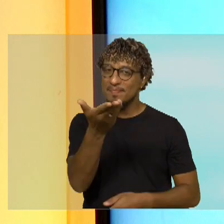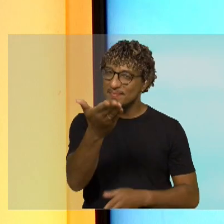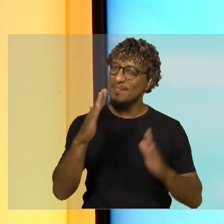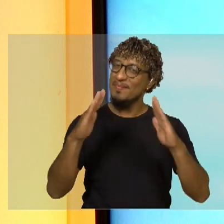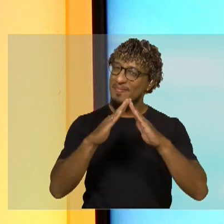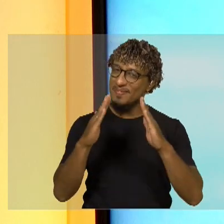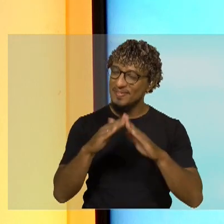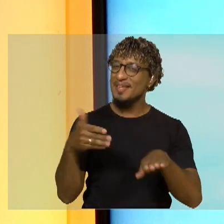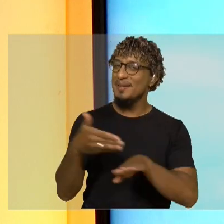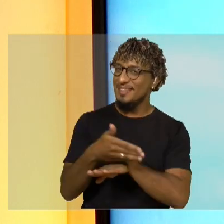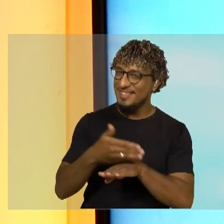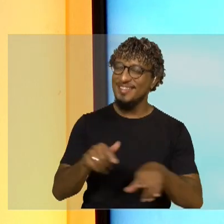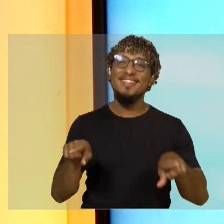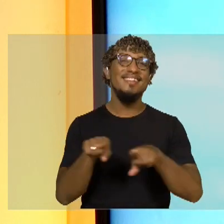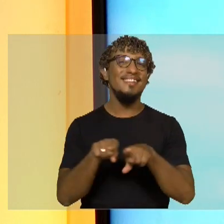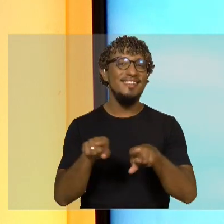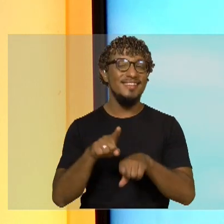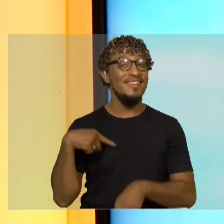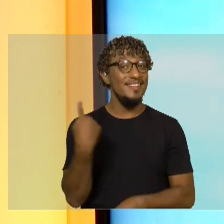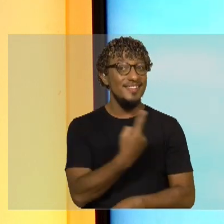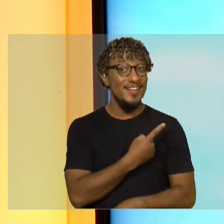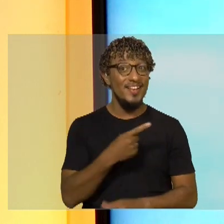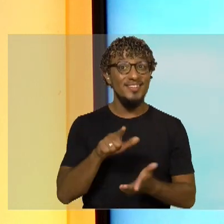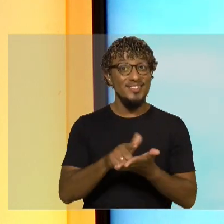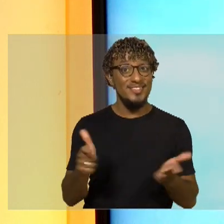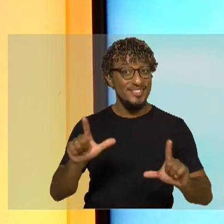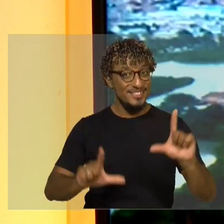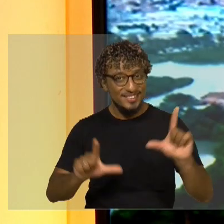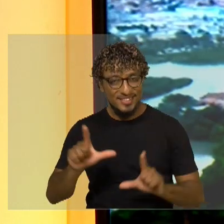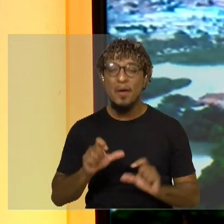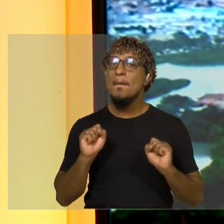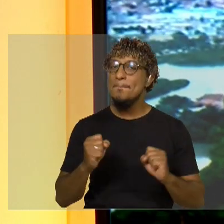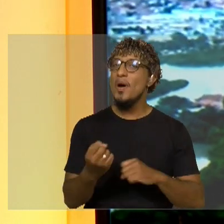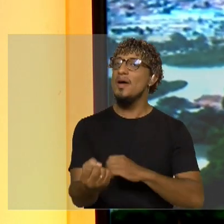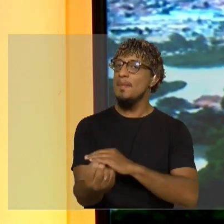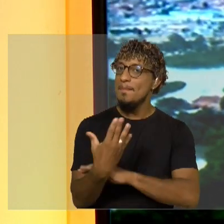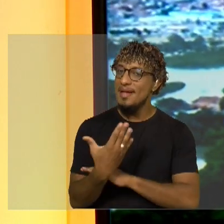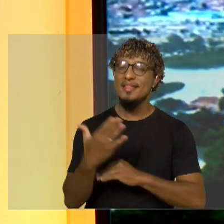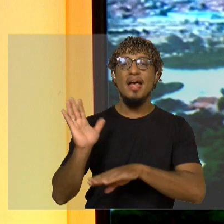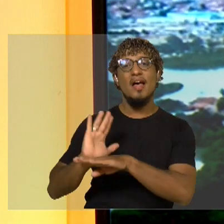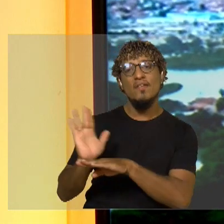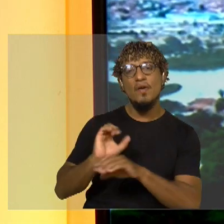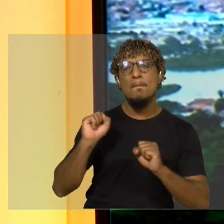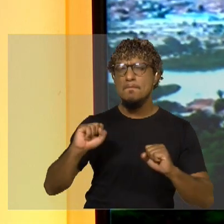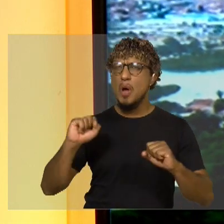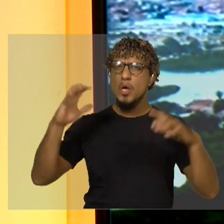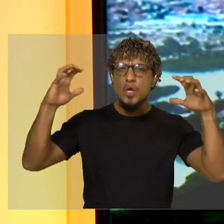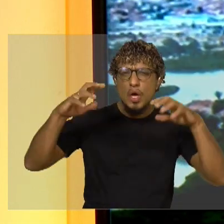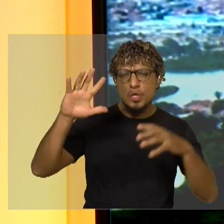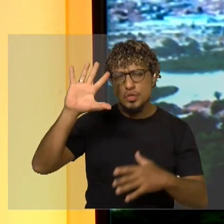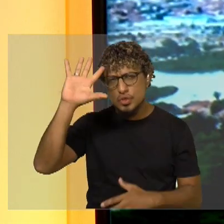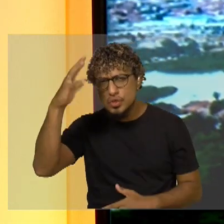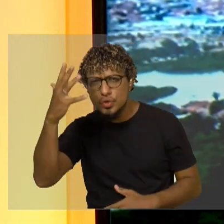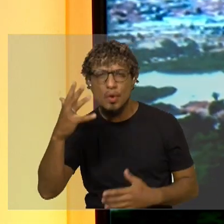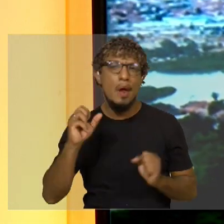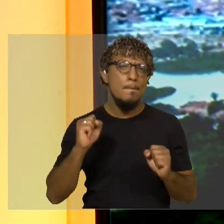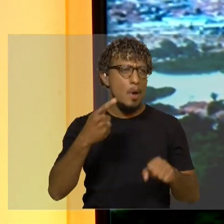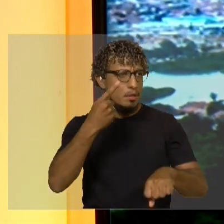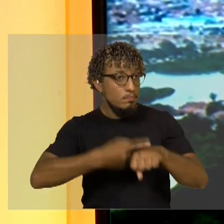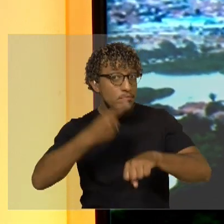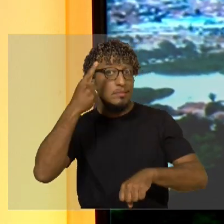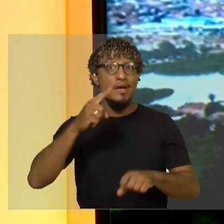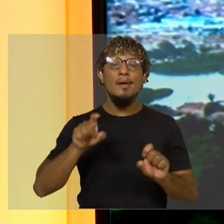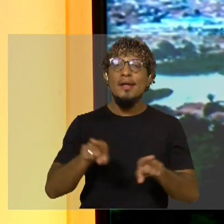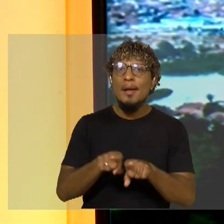casa participar também do nosso telejornal. Manda seu vídeo para a gente, pode ser o registro de uma forte chuva, algum flagrante, um